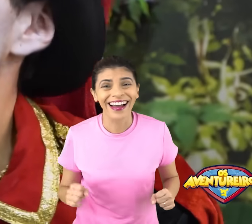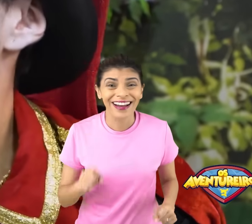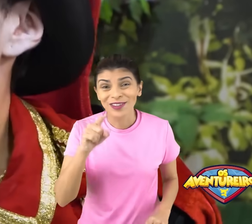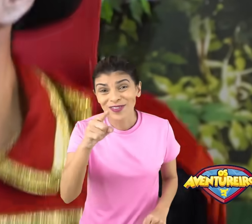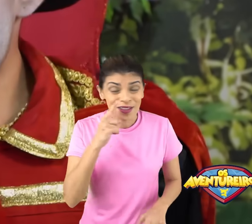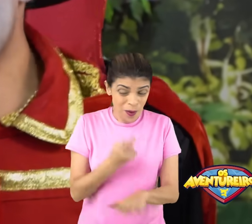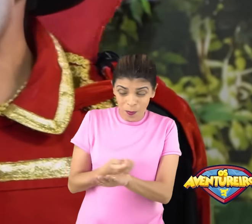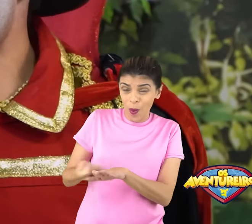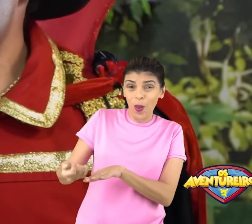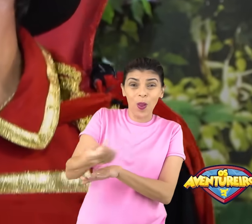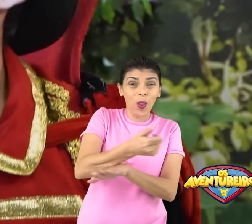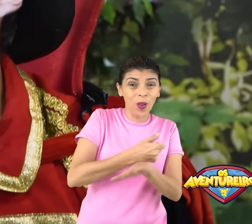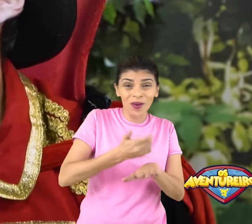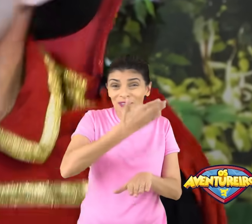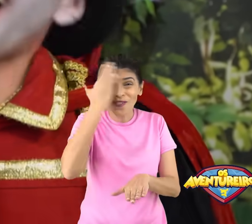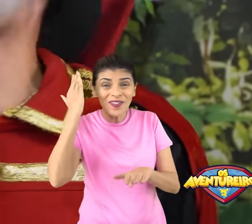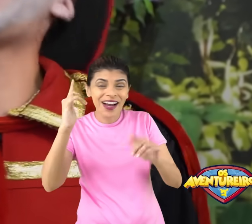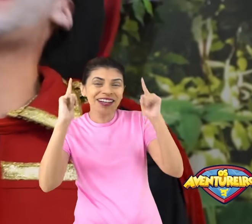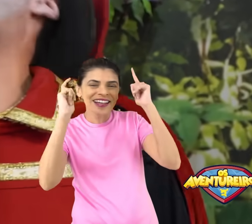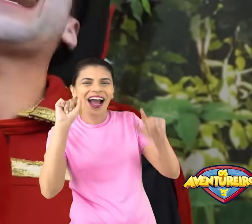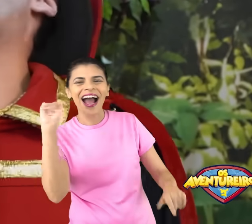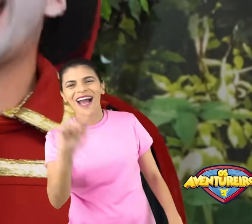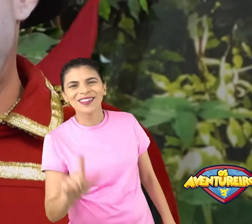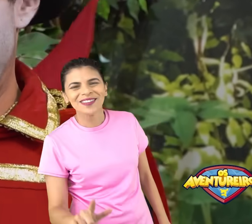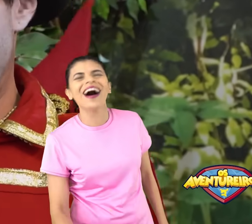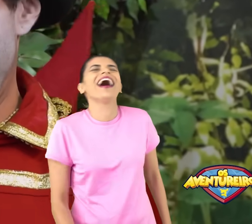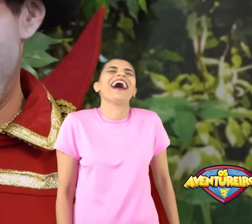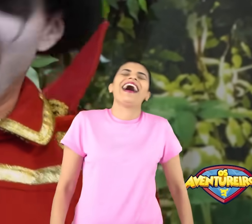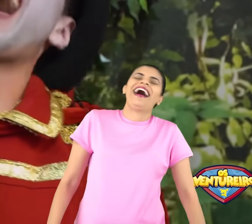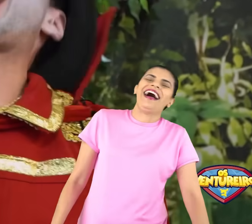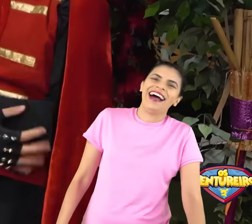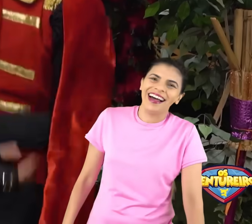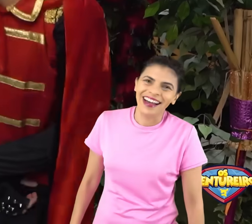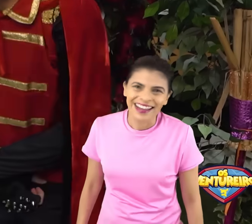Você foi trouxada pela aventureira azul!